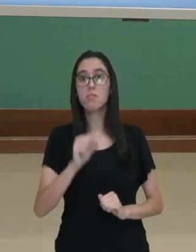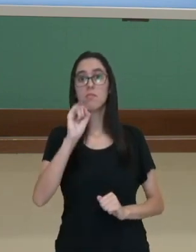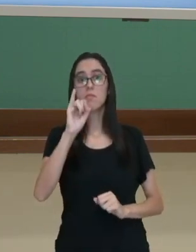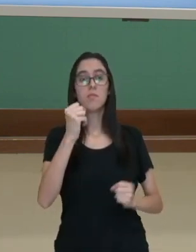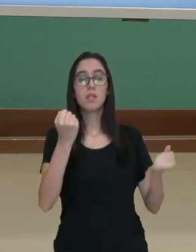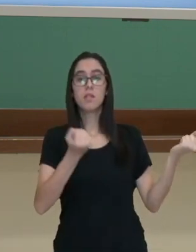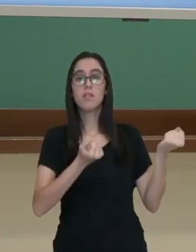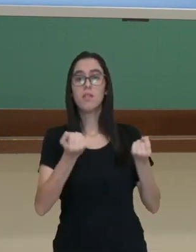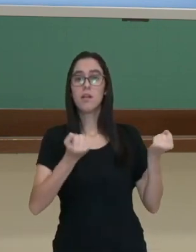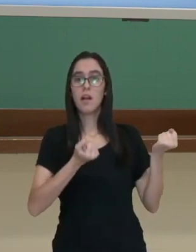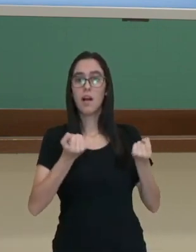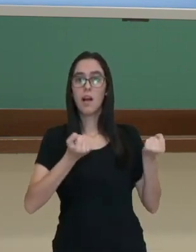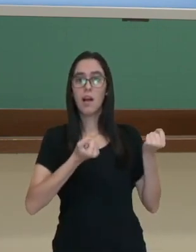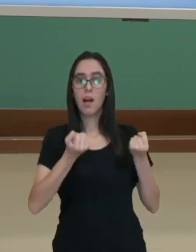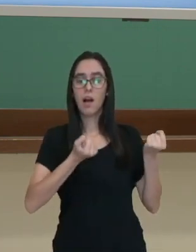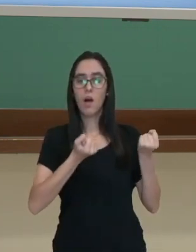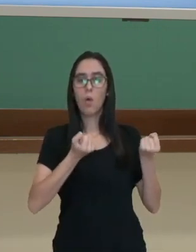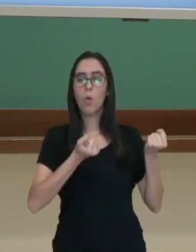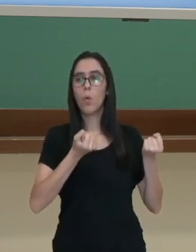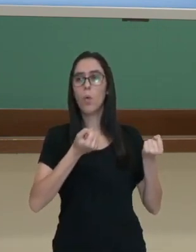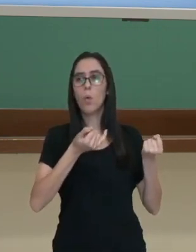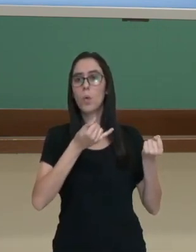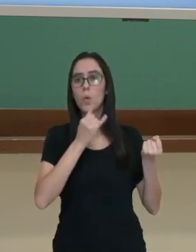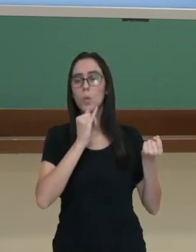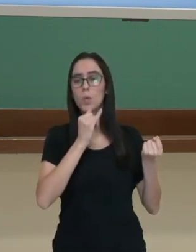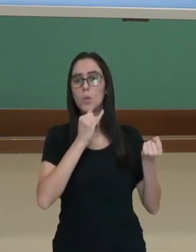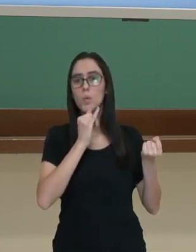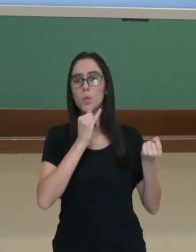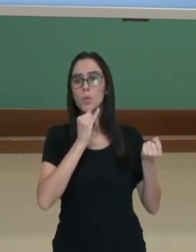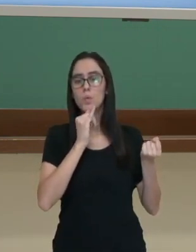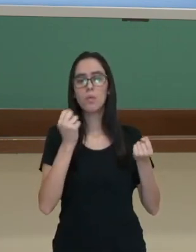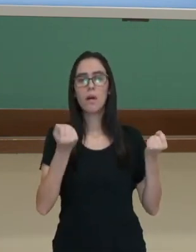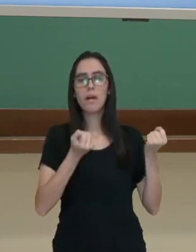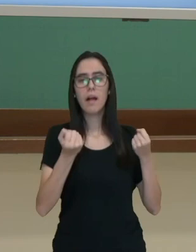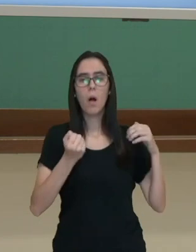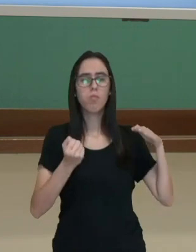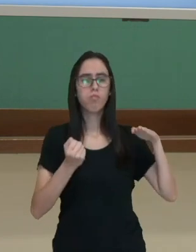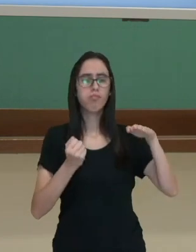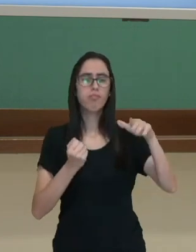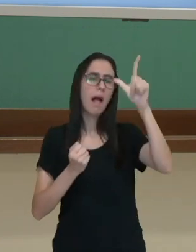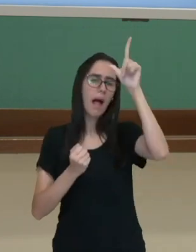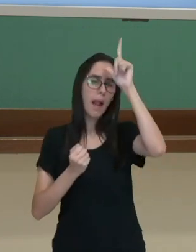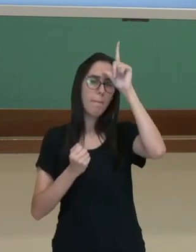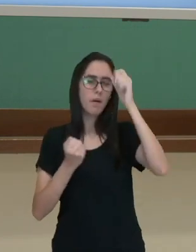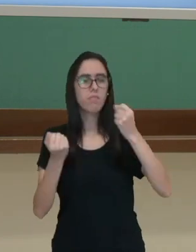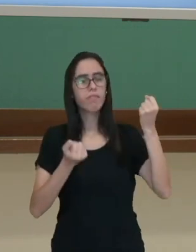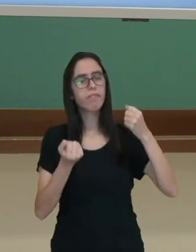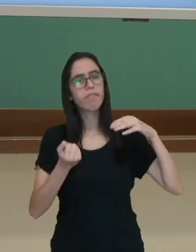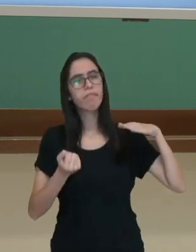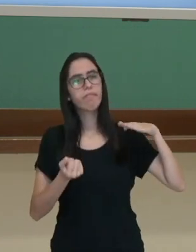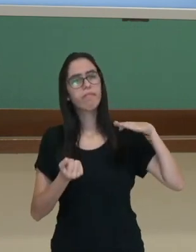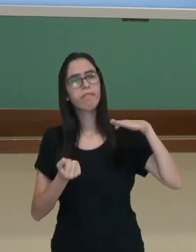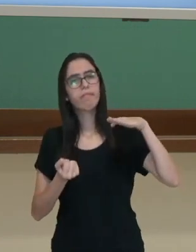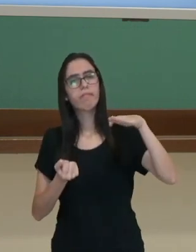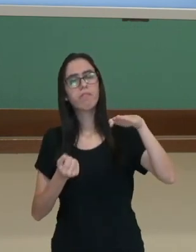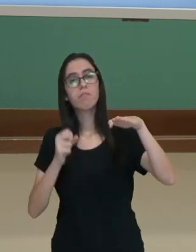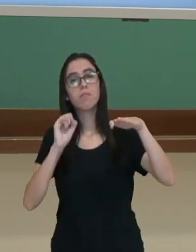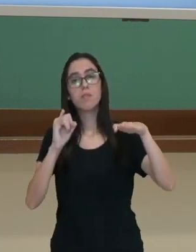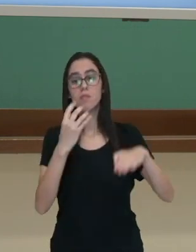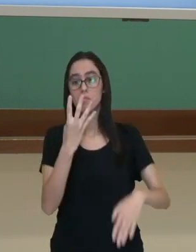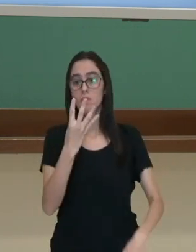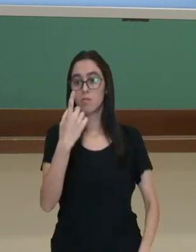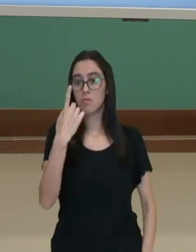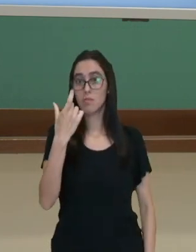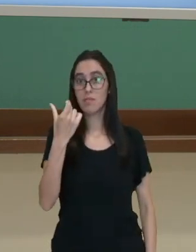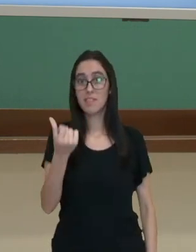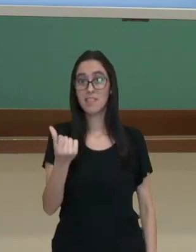lá por exemplo, um carro numa autoestrada na Alemanha, consegue chegar, por exemplo, um carro foi multado a